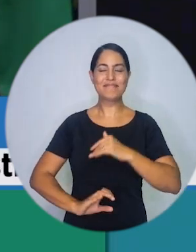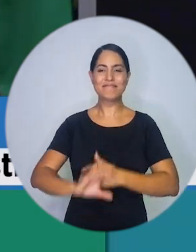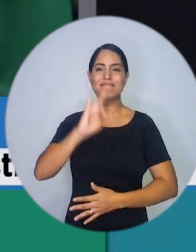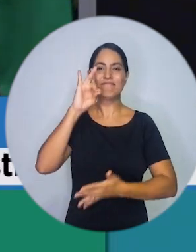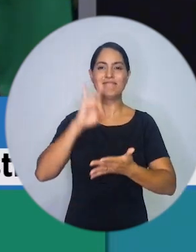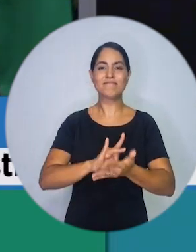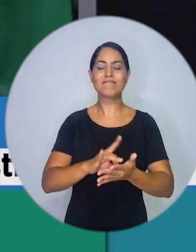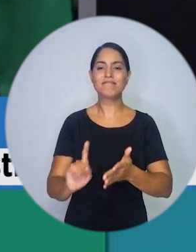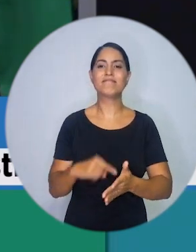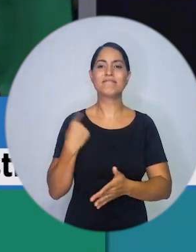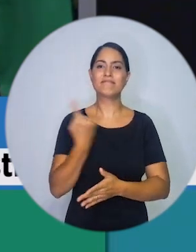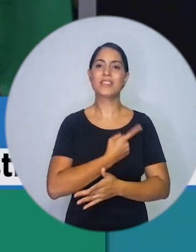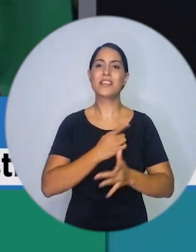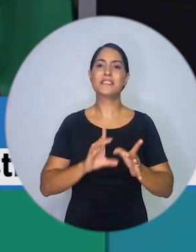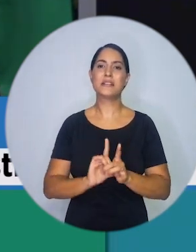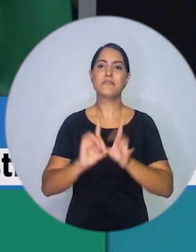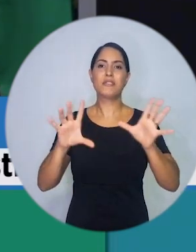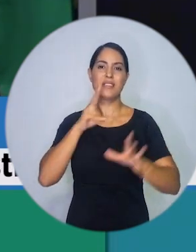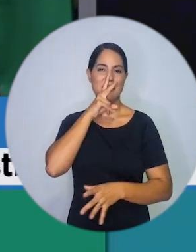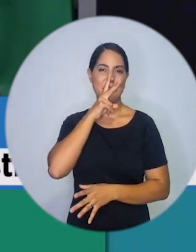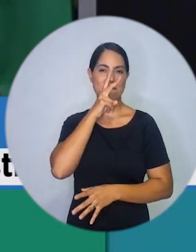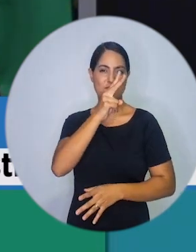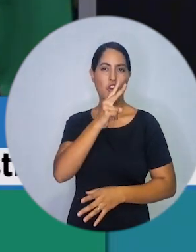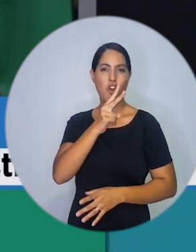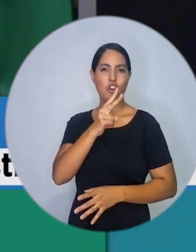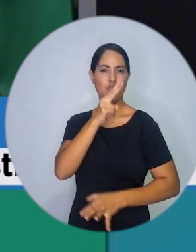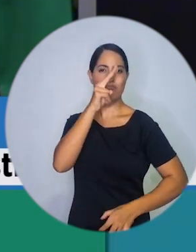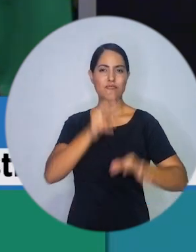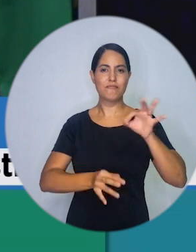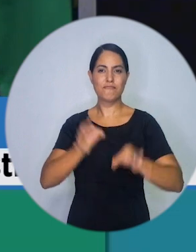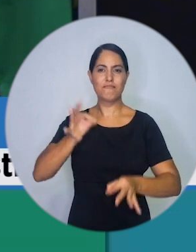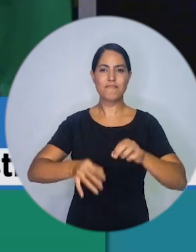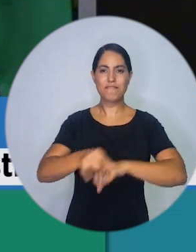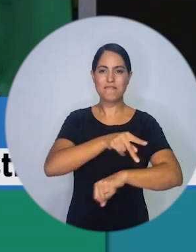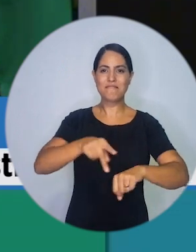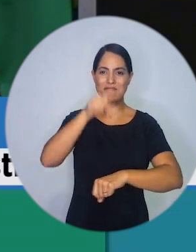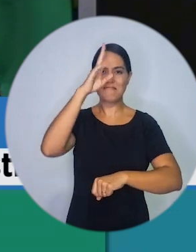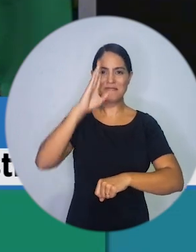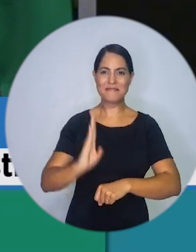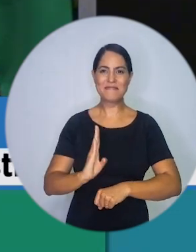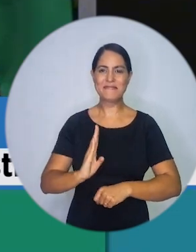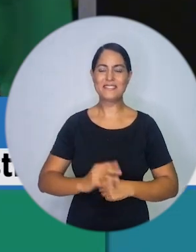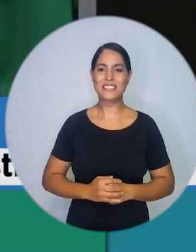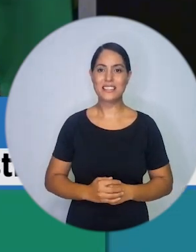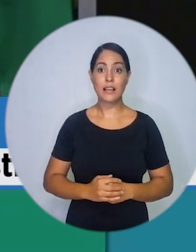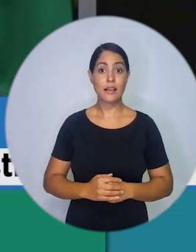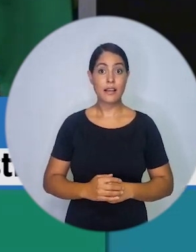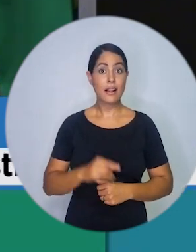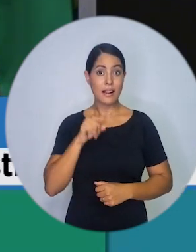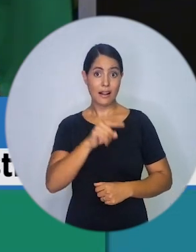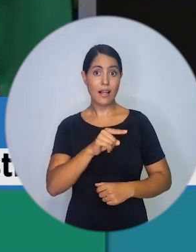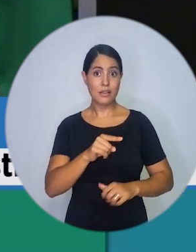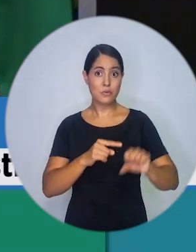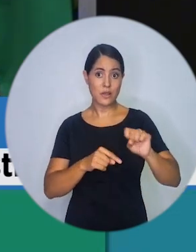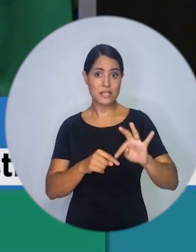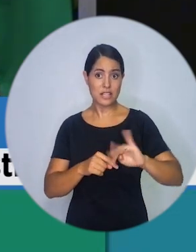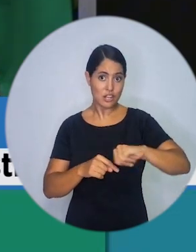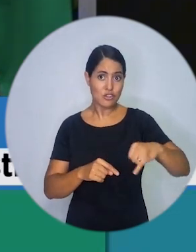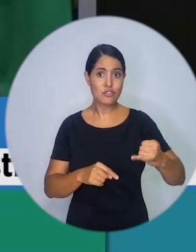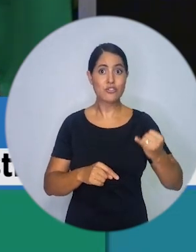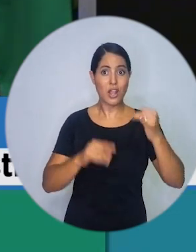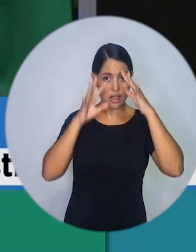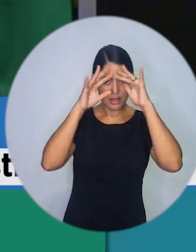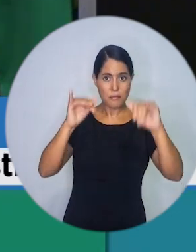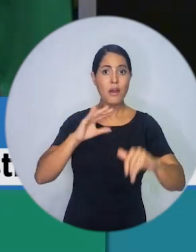tem sido crucial para o fortalecimento da democracia e da justiça em nosso país. No Tribunal da Cidadania,